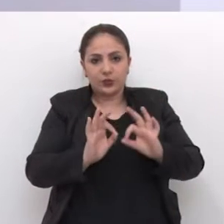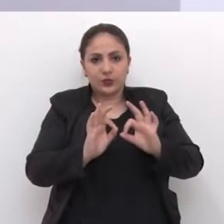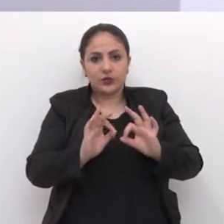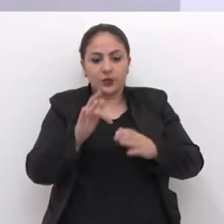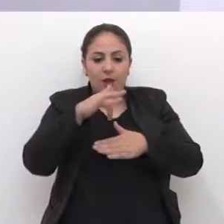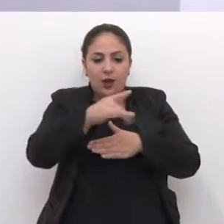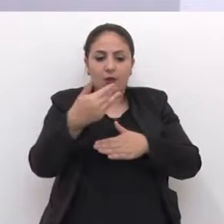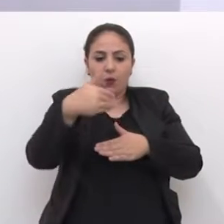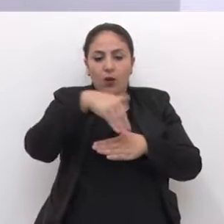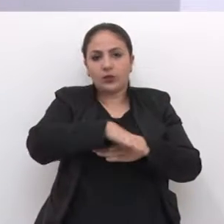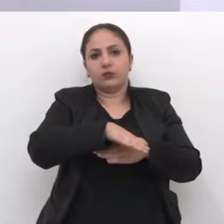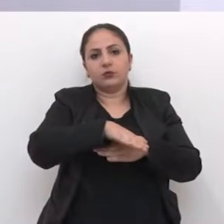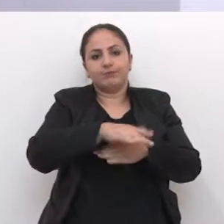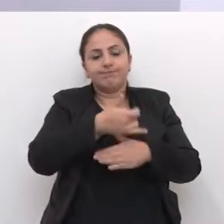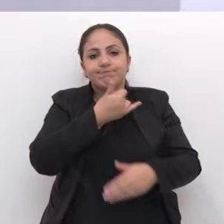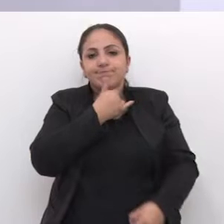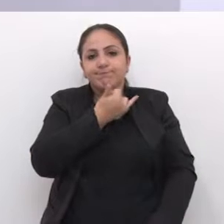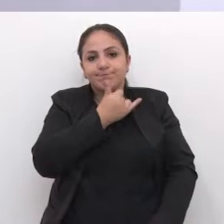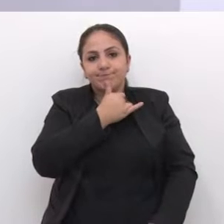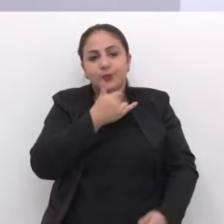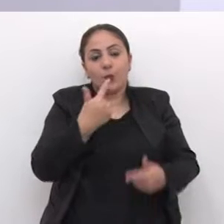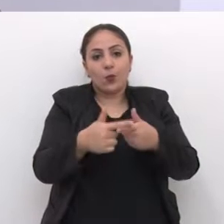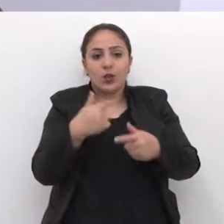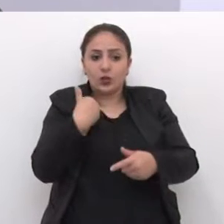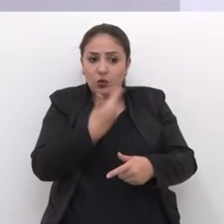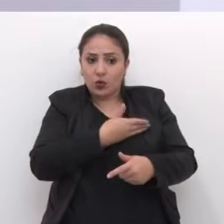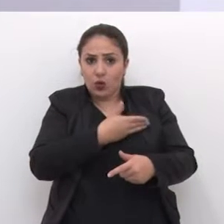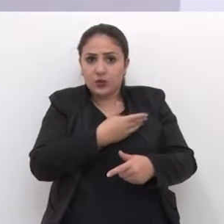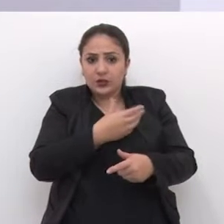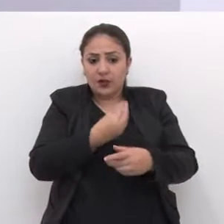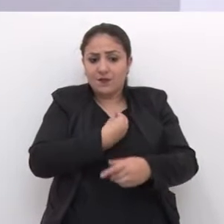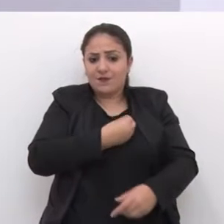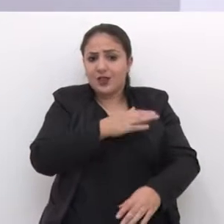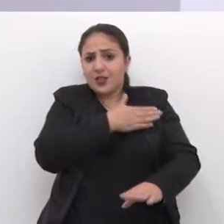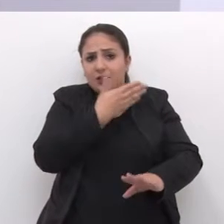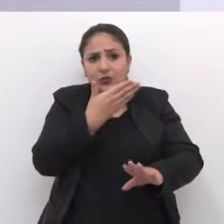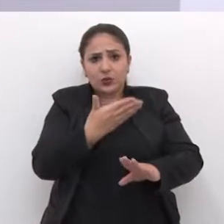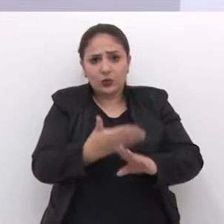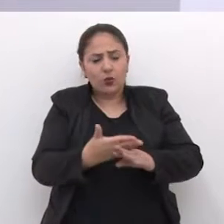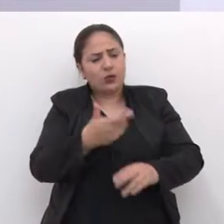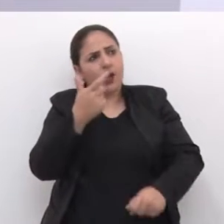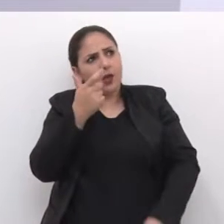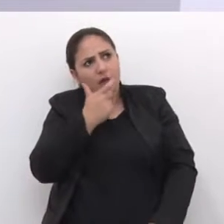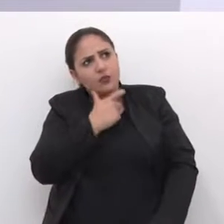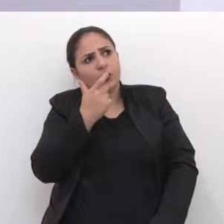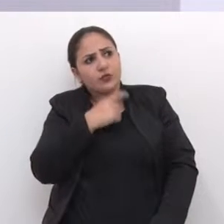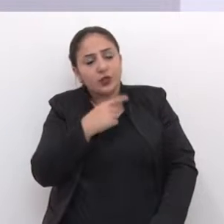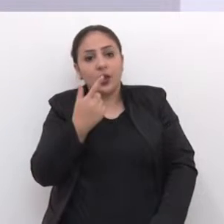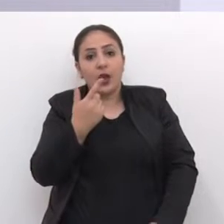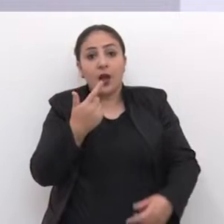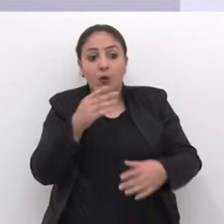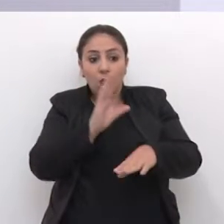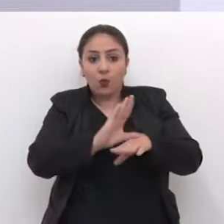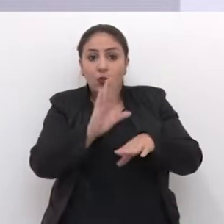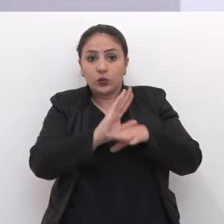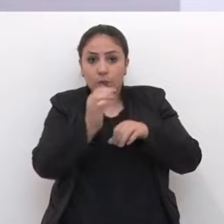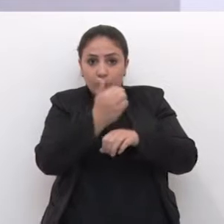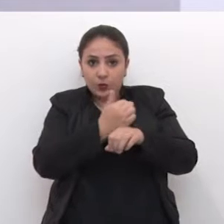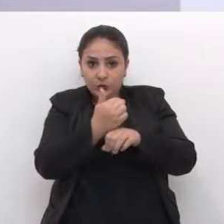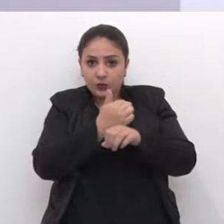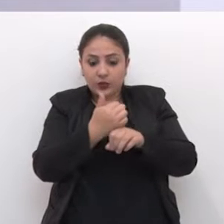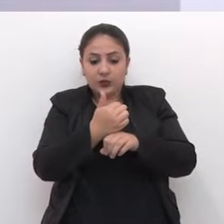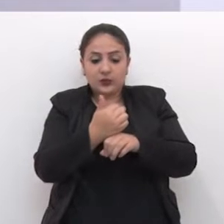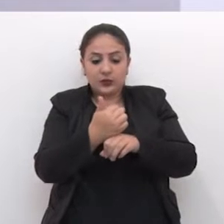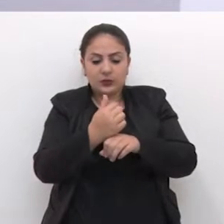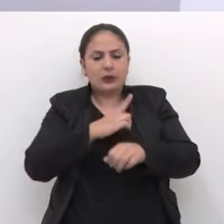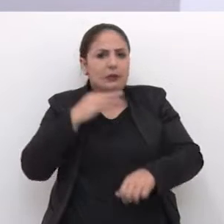infelizmente, um projeto desse é arquivado. Isso nos entristece muito, porque a gente que passou a vida inteira achando que os cursos